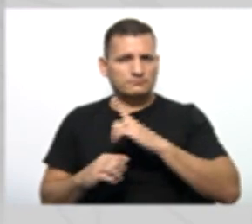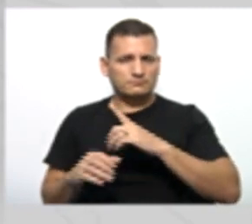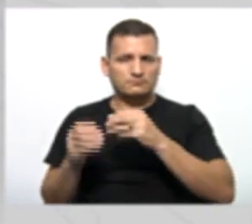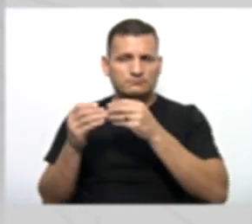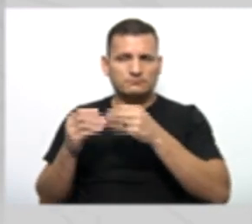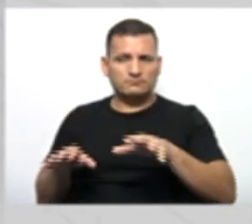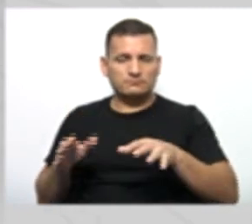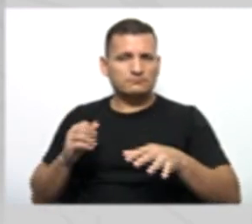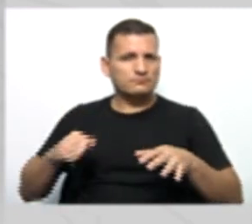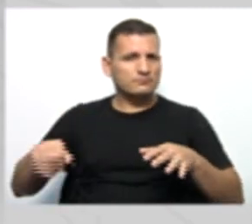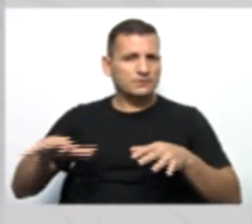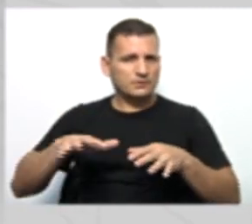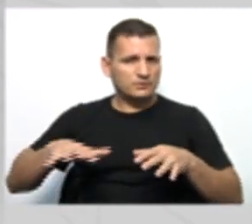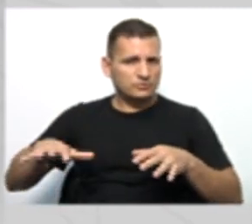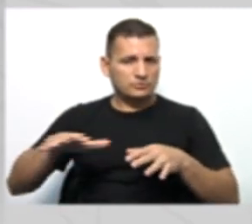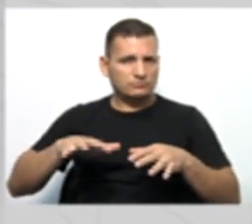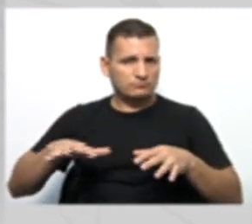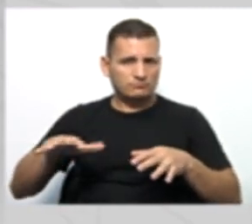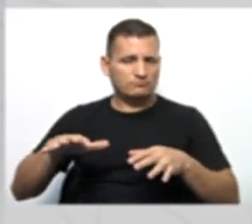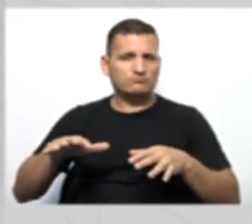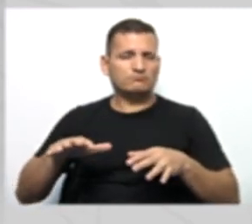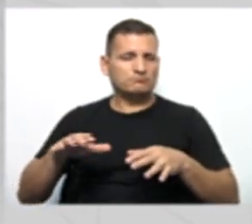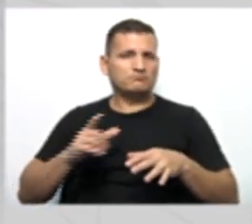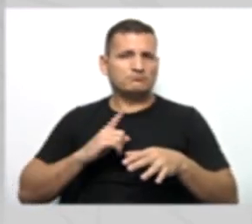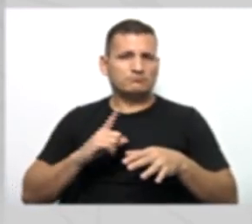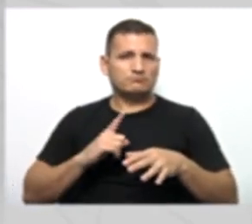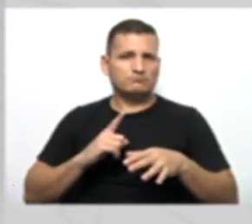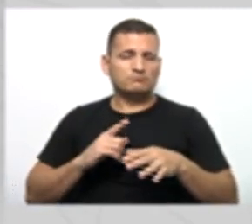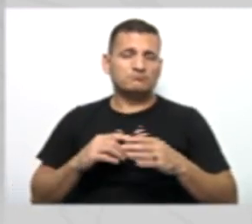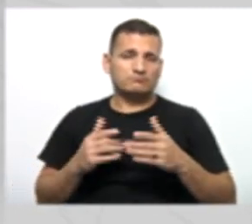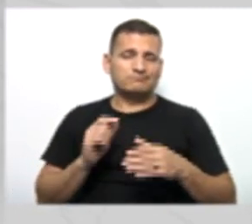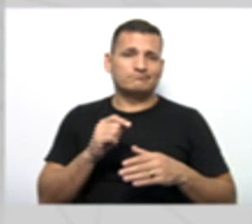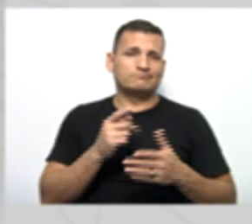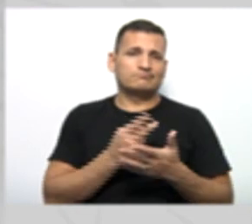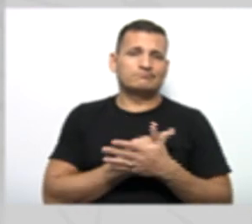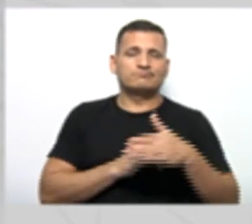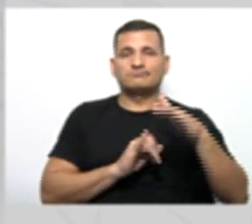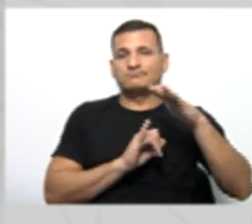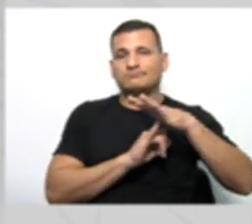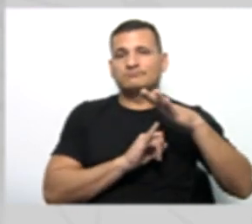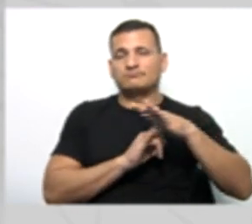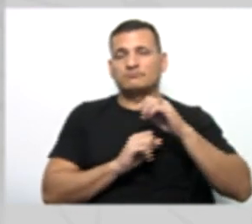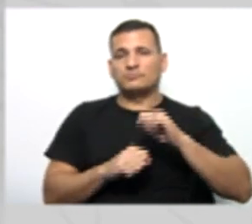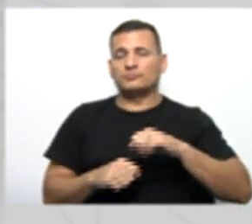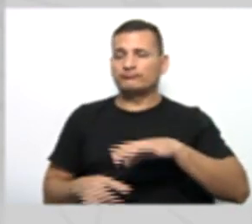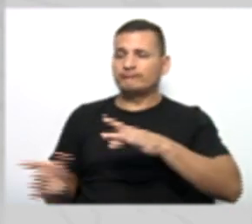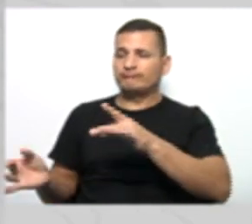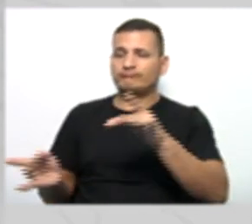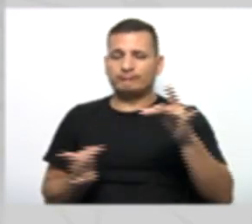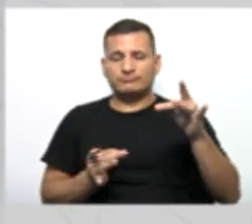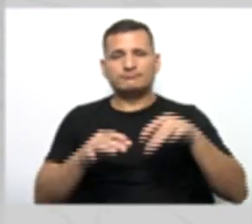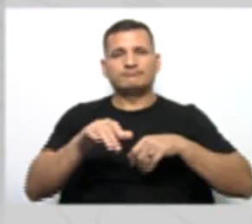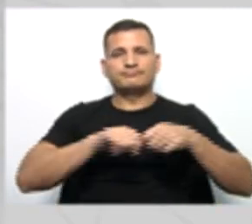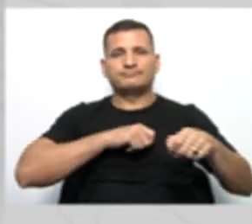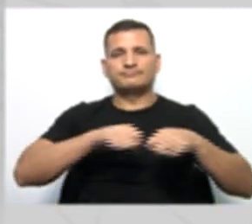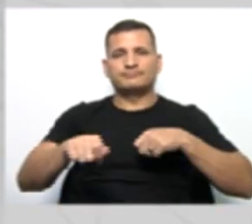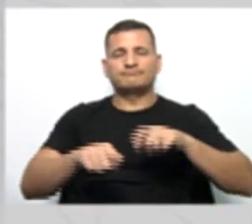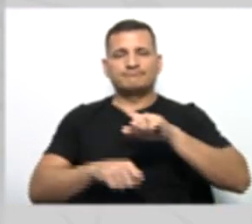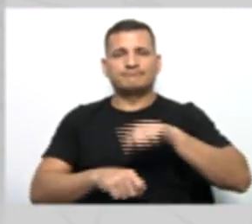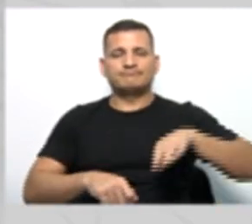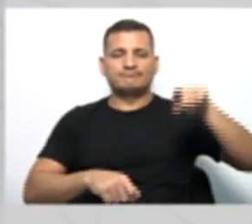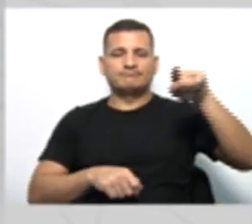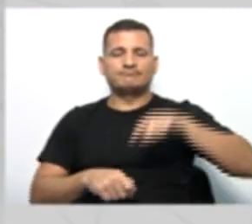o meio ambiente de uma forma que não estava prevista, os órgãos ambientais podem revogar essa licença e aquela empresa vai ter